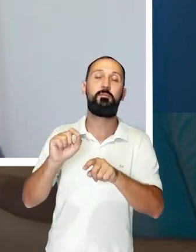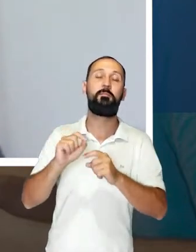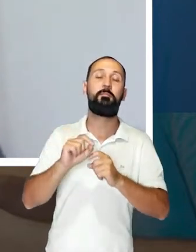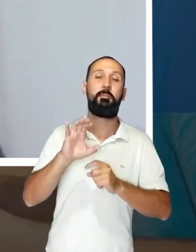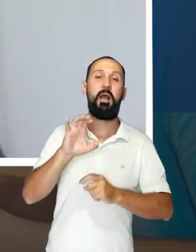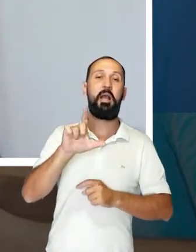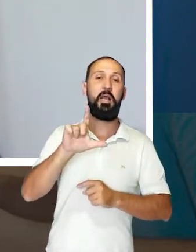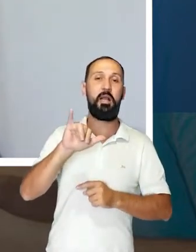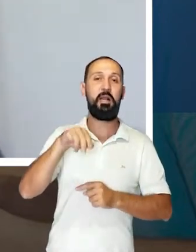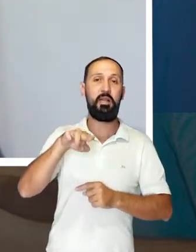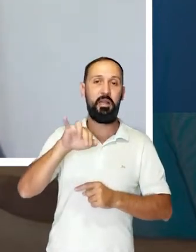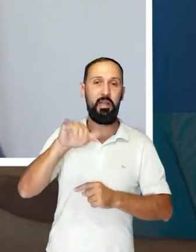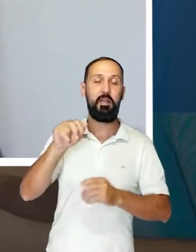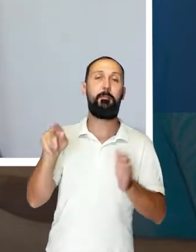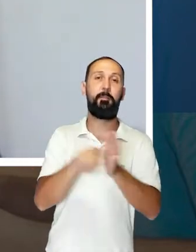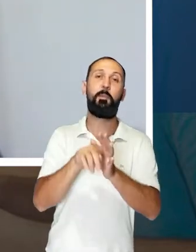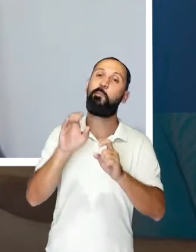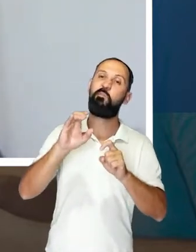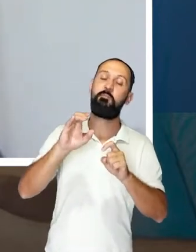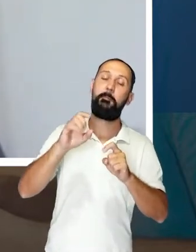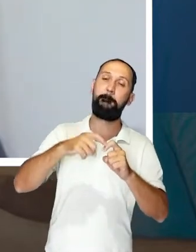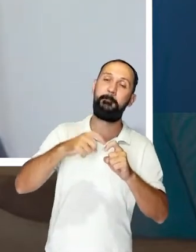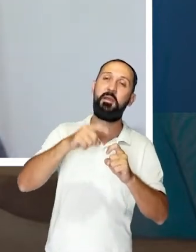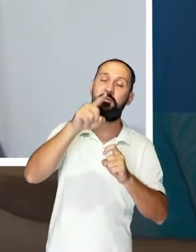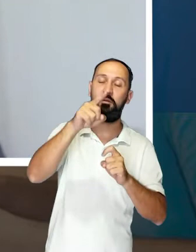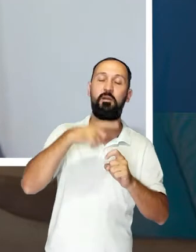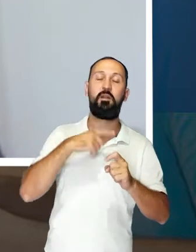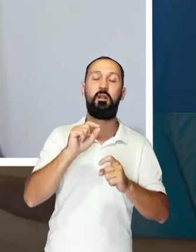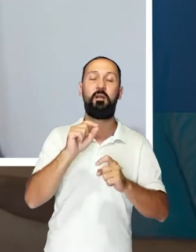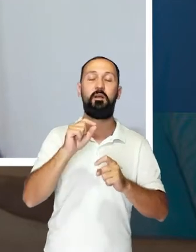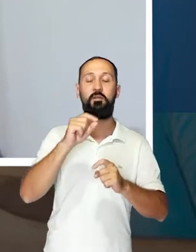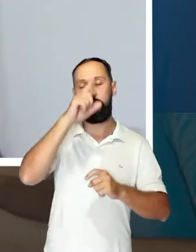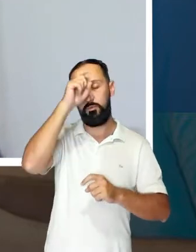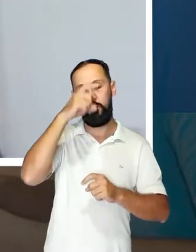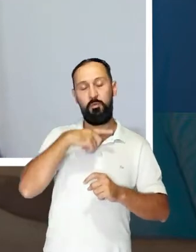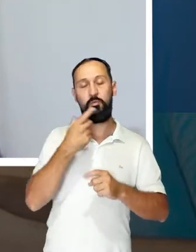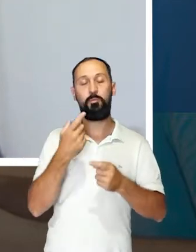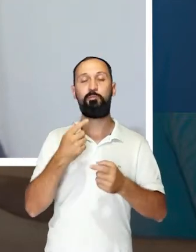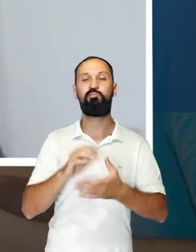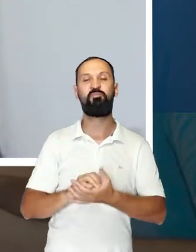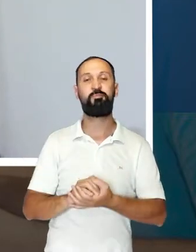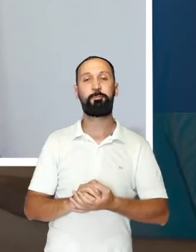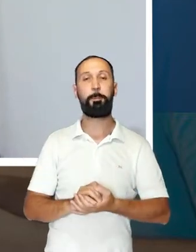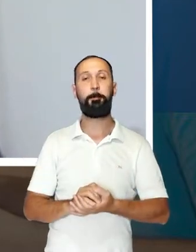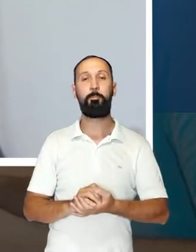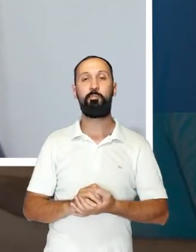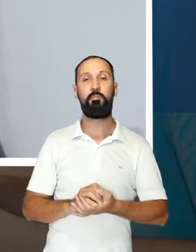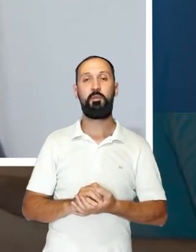uma clínica lá no Rio de Janeiro, né, uma clínica médica, uma franquia de hospital que tinha lá.